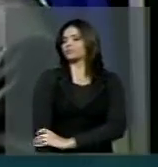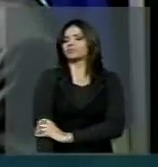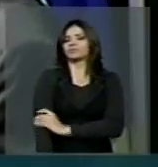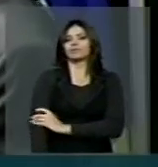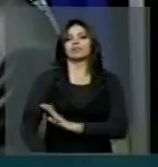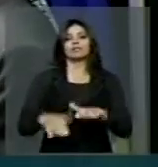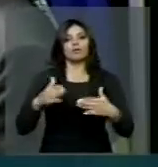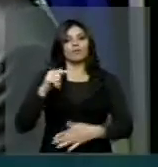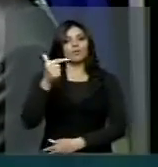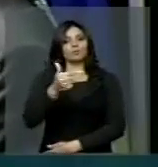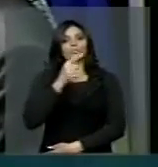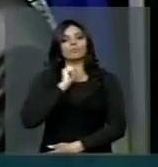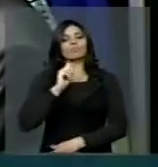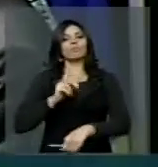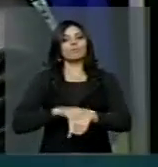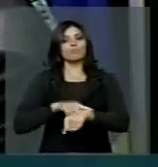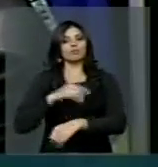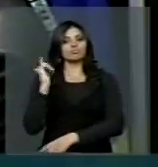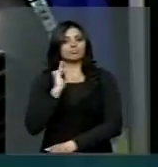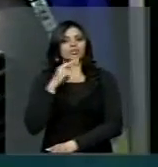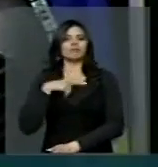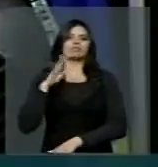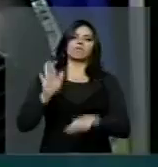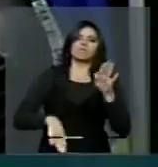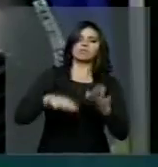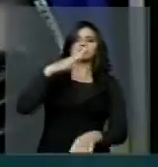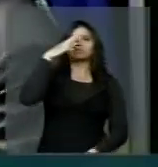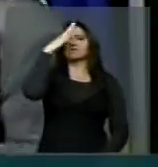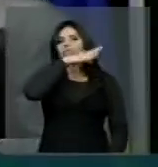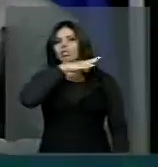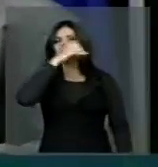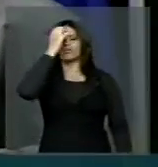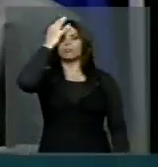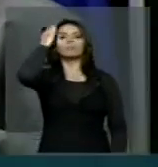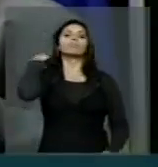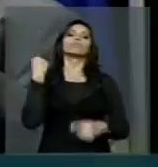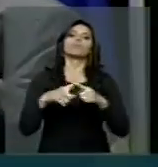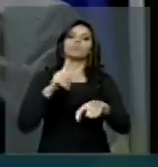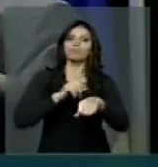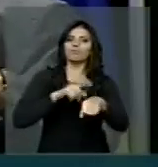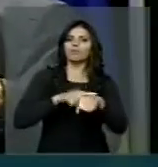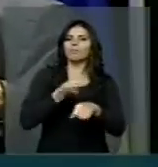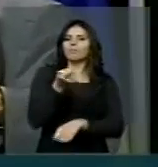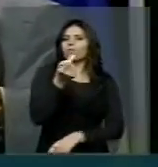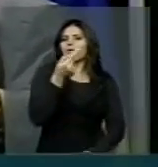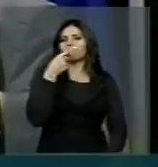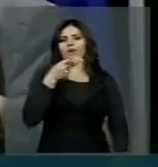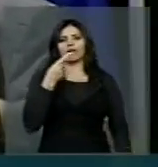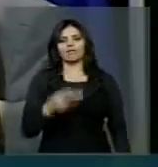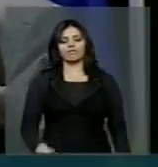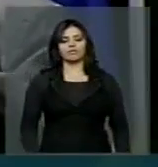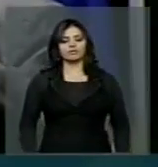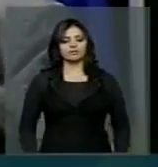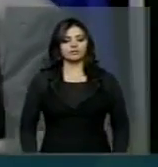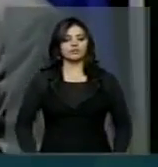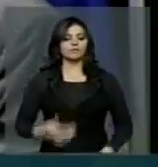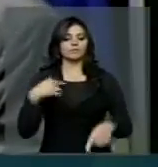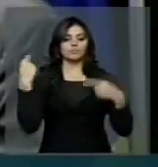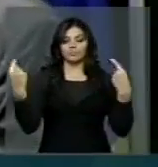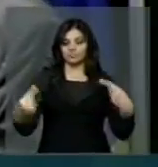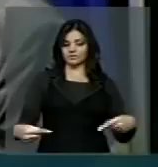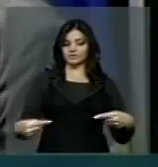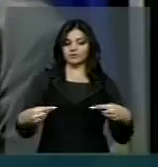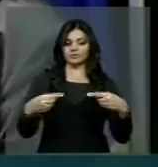Foi um outro grande momento, talvez esquecido porque era um momento em que pouco se falava da